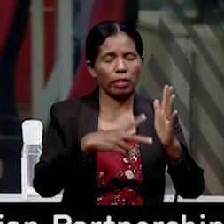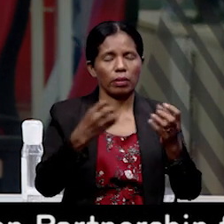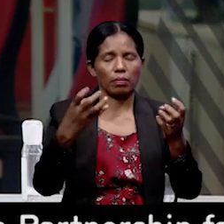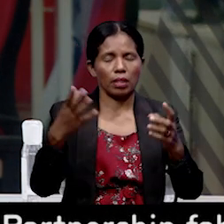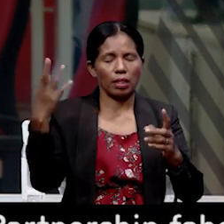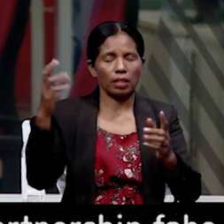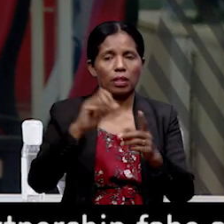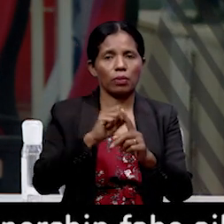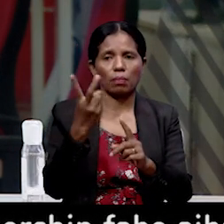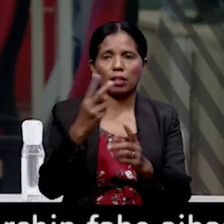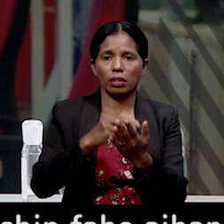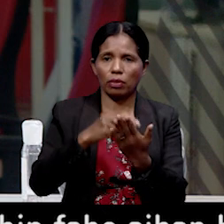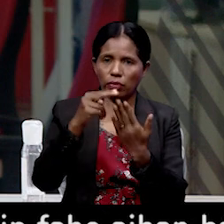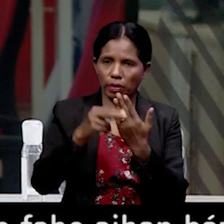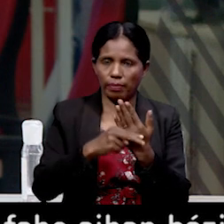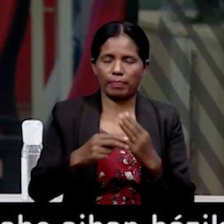Cruz.